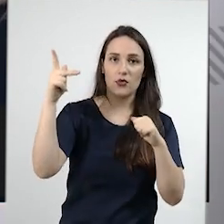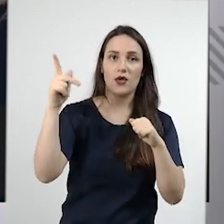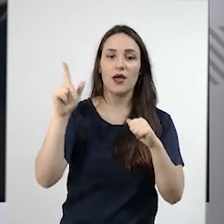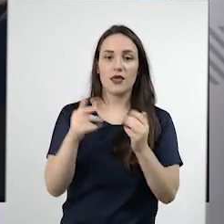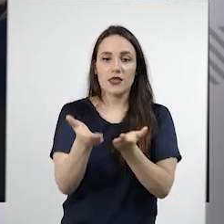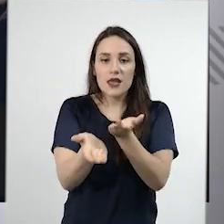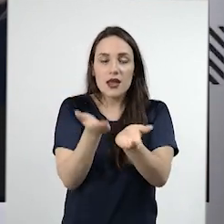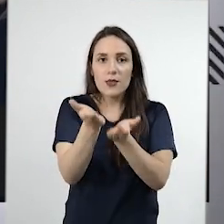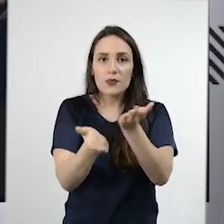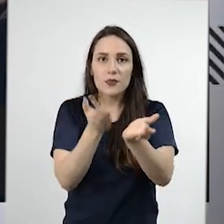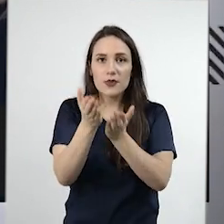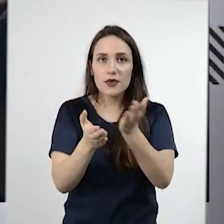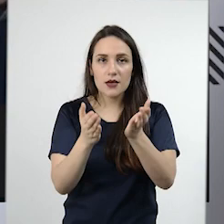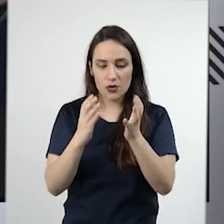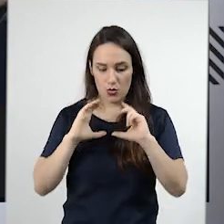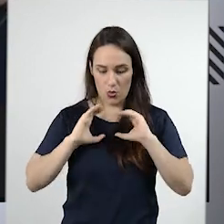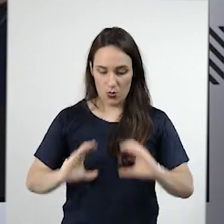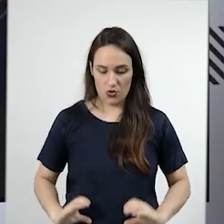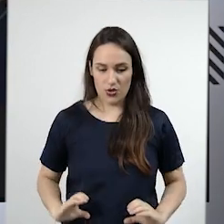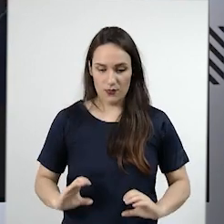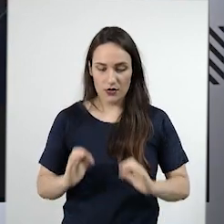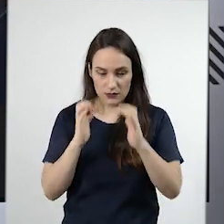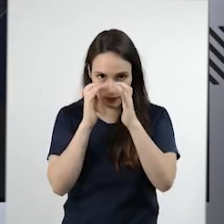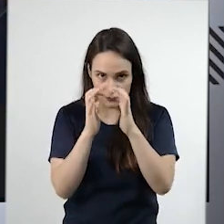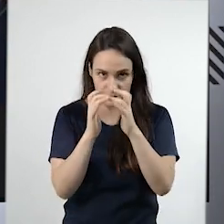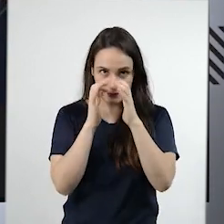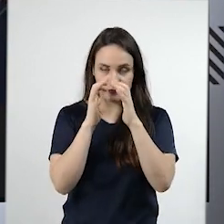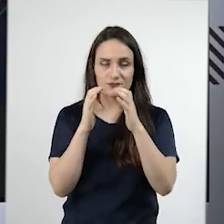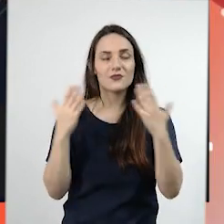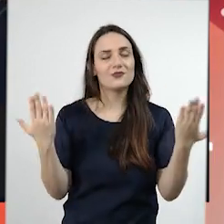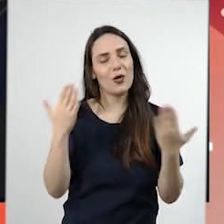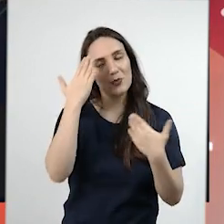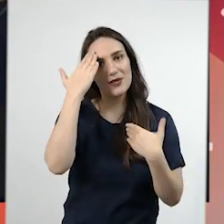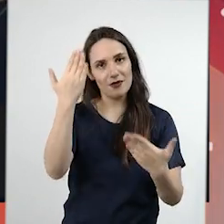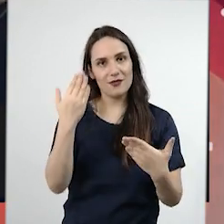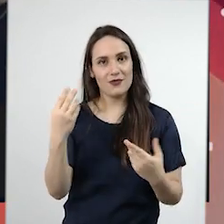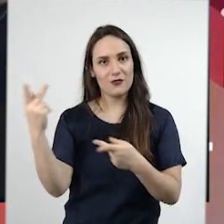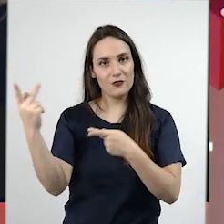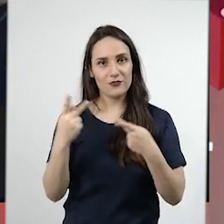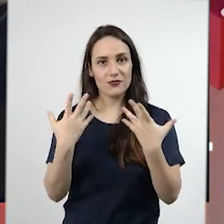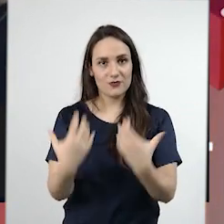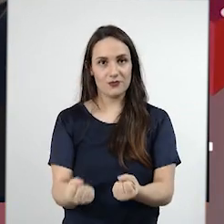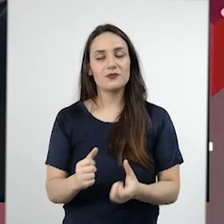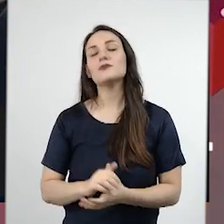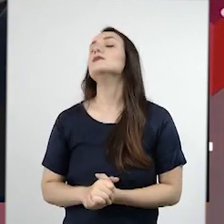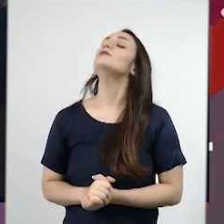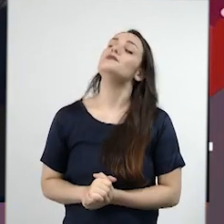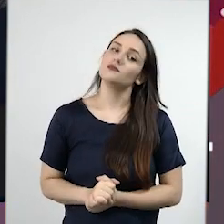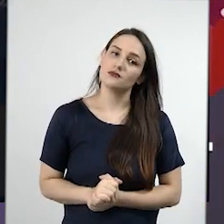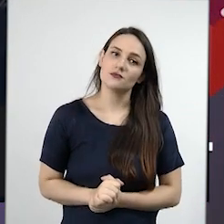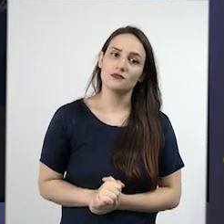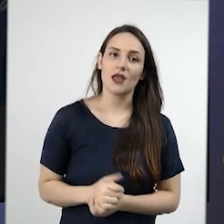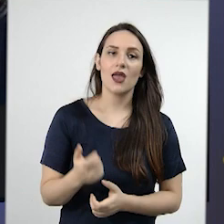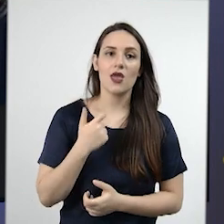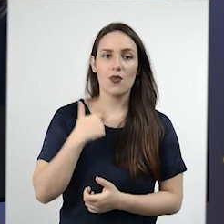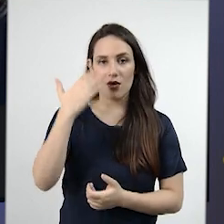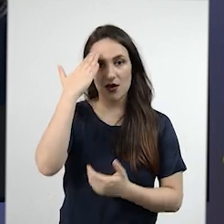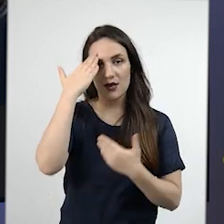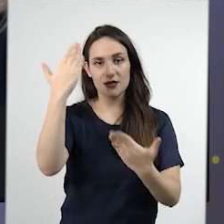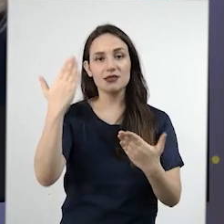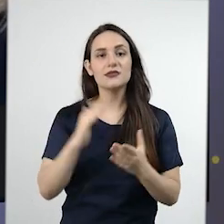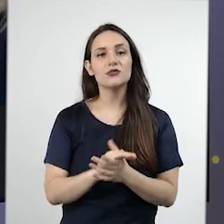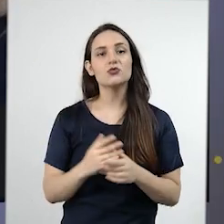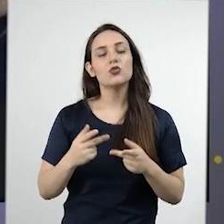cognitivo-comportamental. Seja muito bem-vinda, Fernanda. Obrigada pela sua disponibilidade e participação. Imagina, obrigada pelo